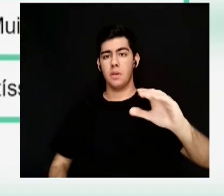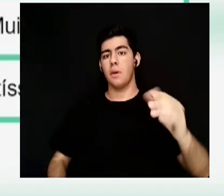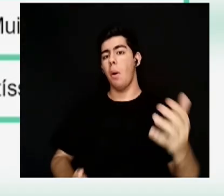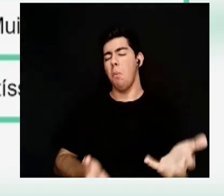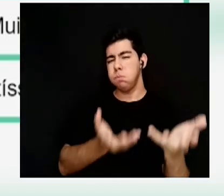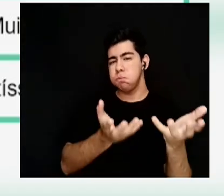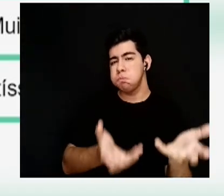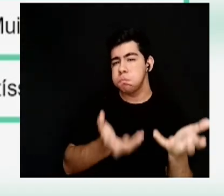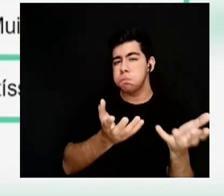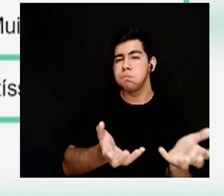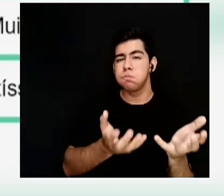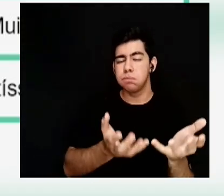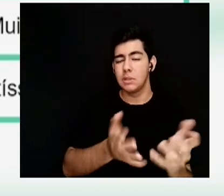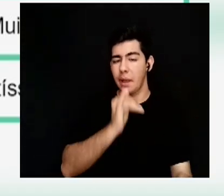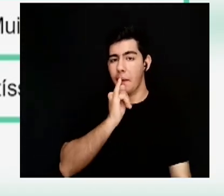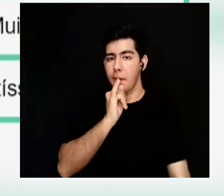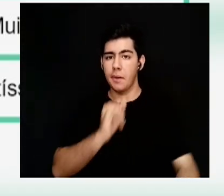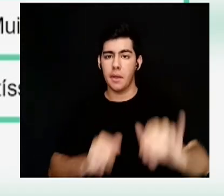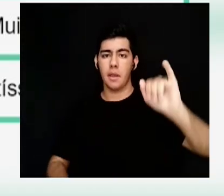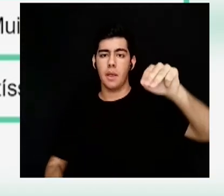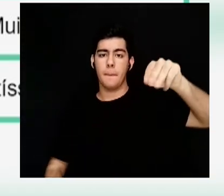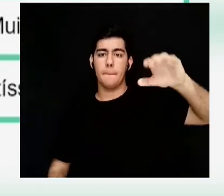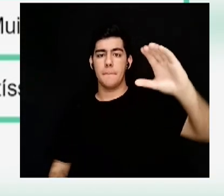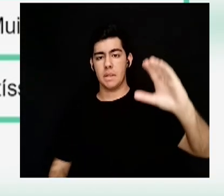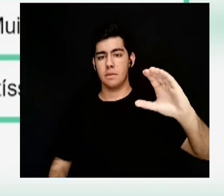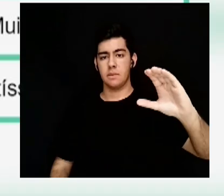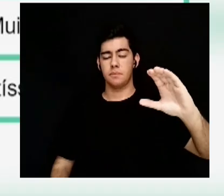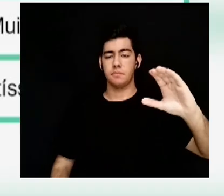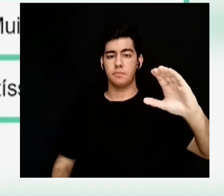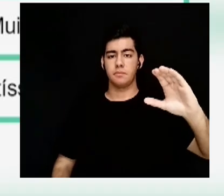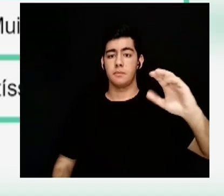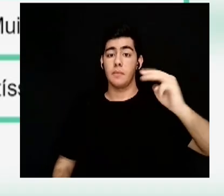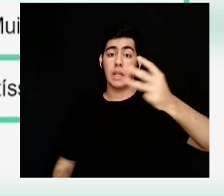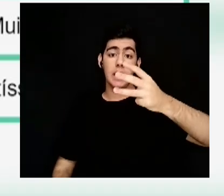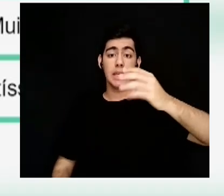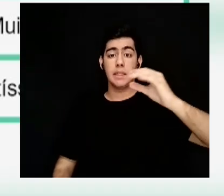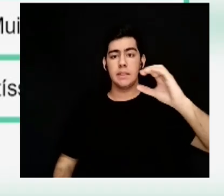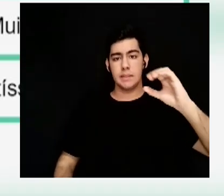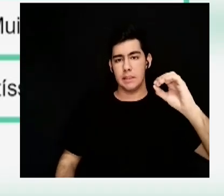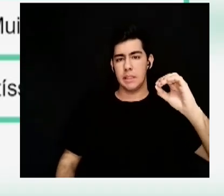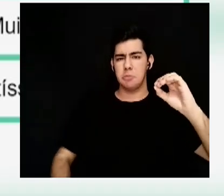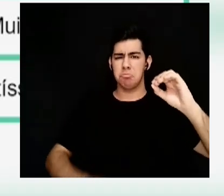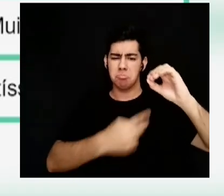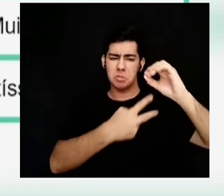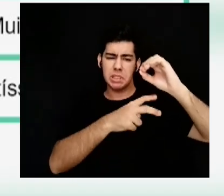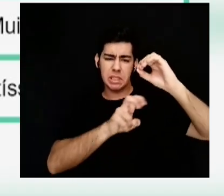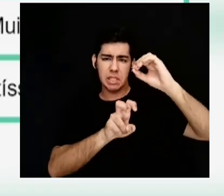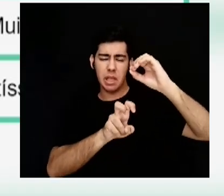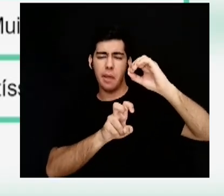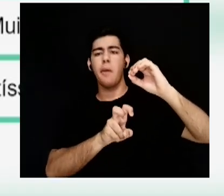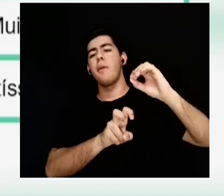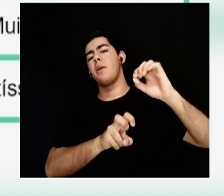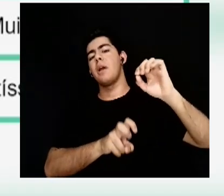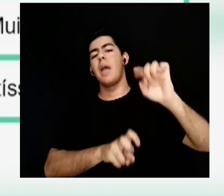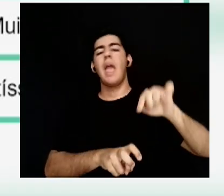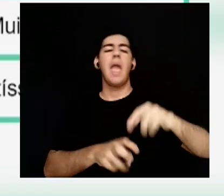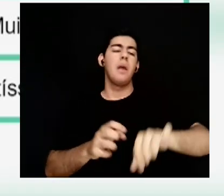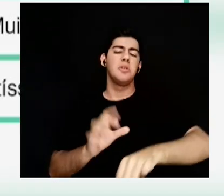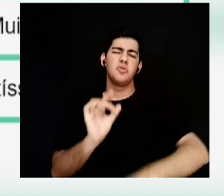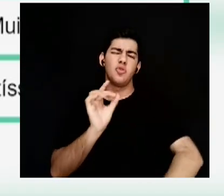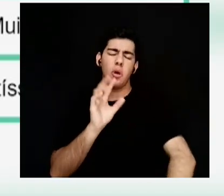o IMC está até 30, né, entre 25 e 30, é sobrepeso. Acima de 30 já é obesidade, tá? Aí tem